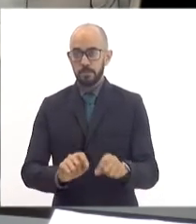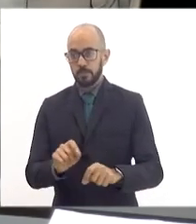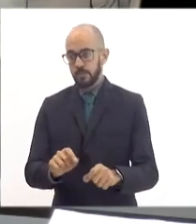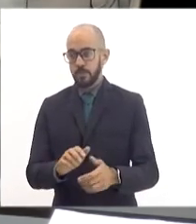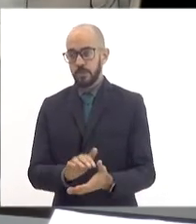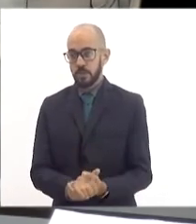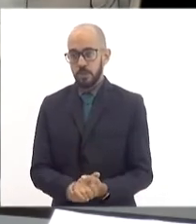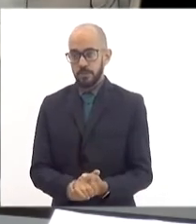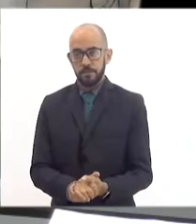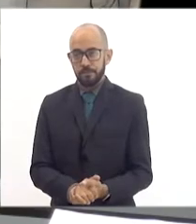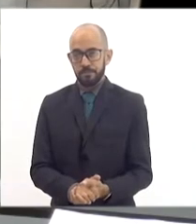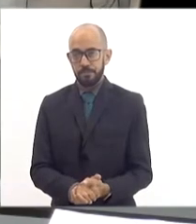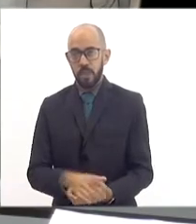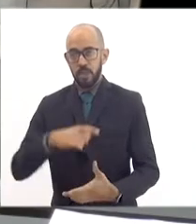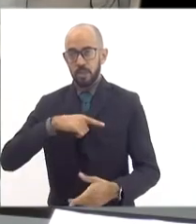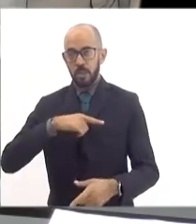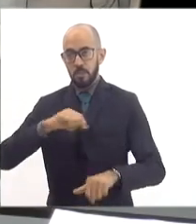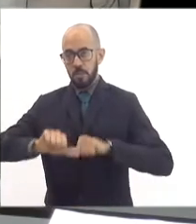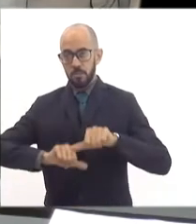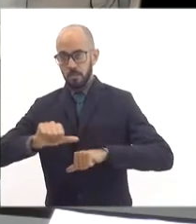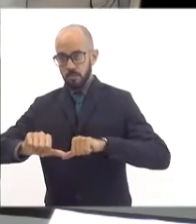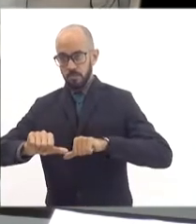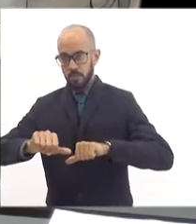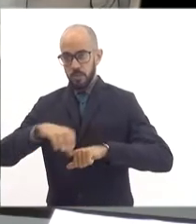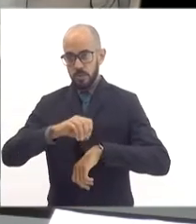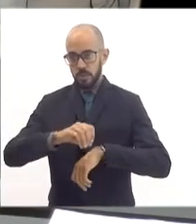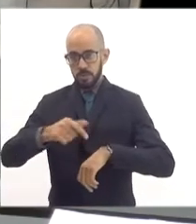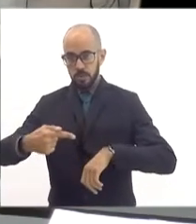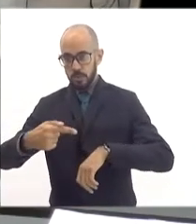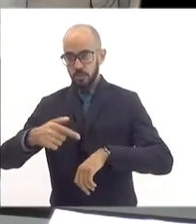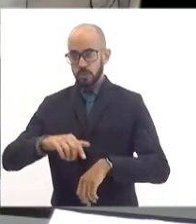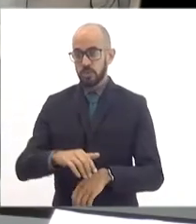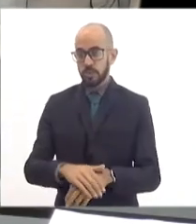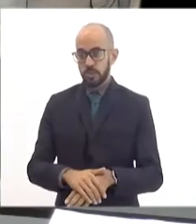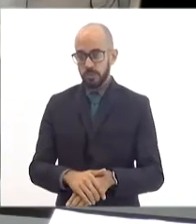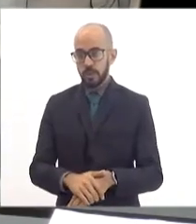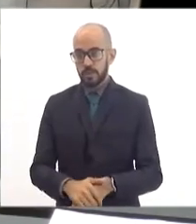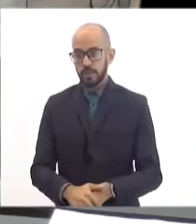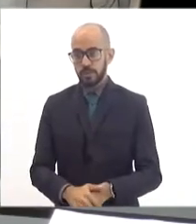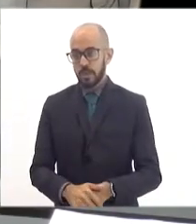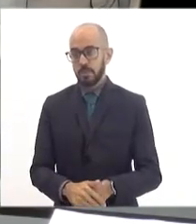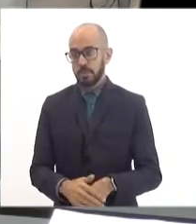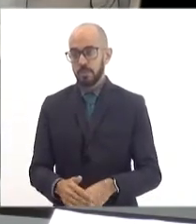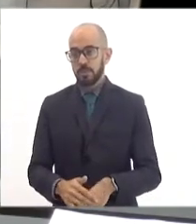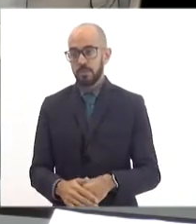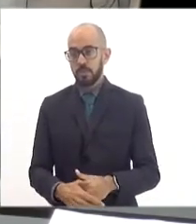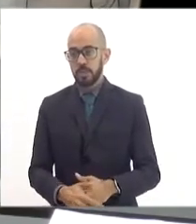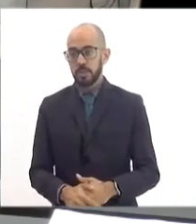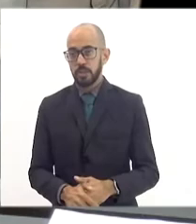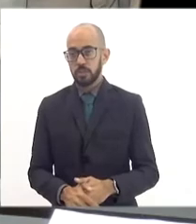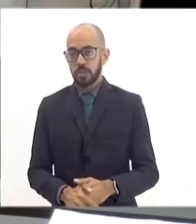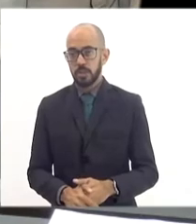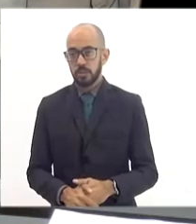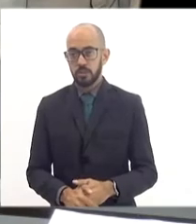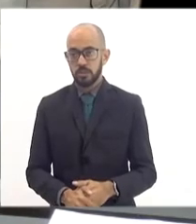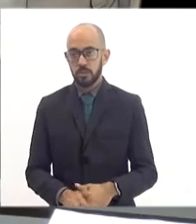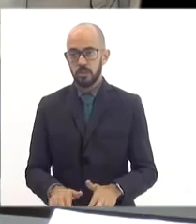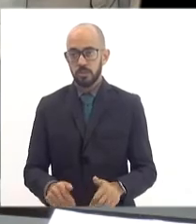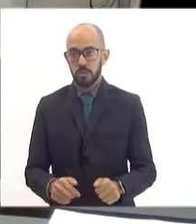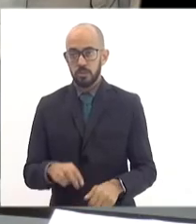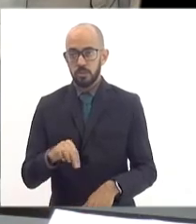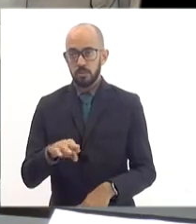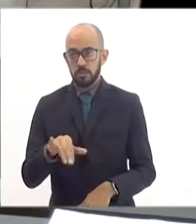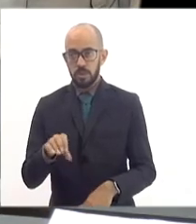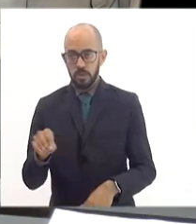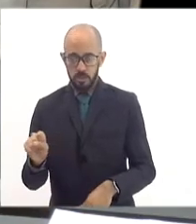Tem uma modificativa número 07, de autoria da deputada Adriana Baltazar, do deputado Marcos Vinícius, do